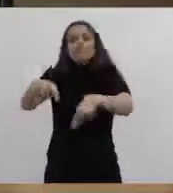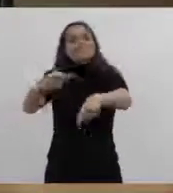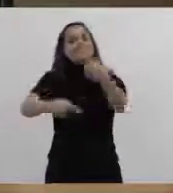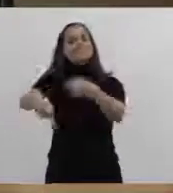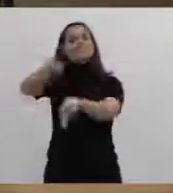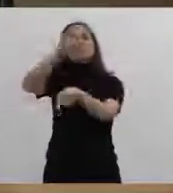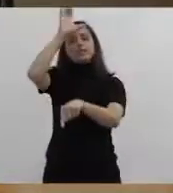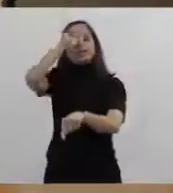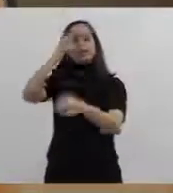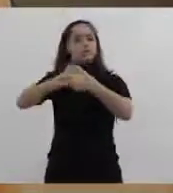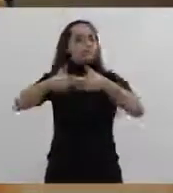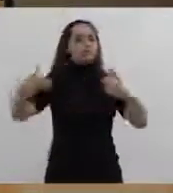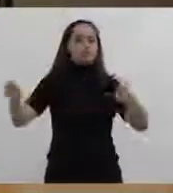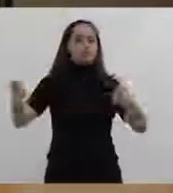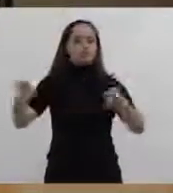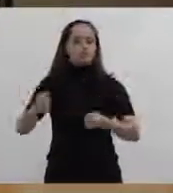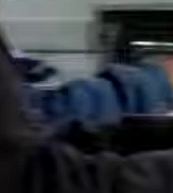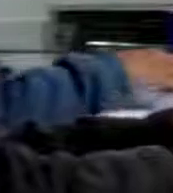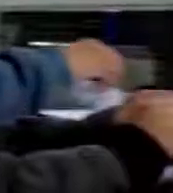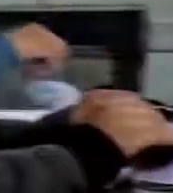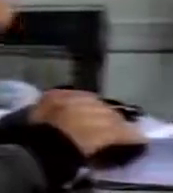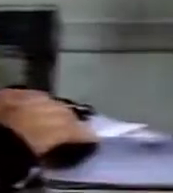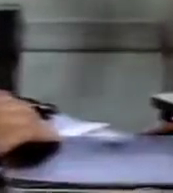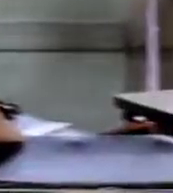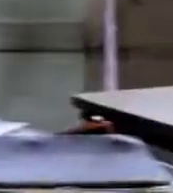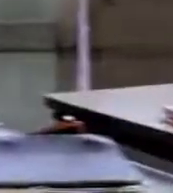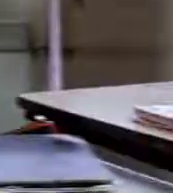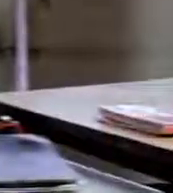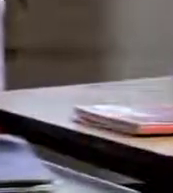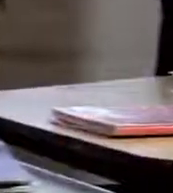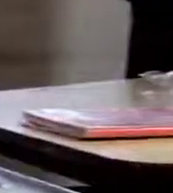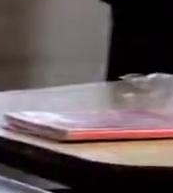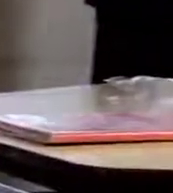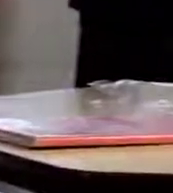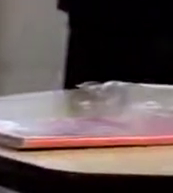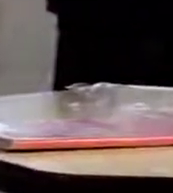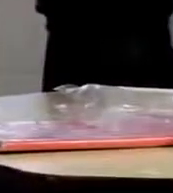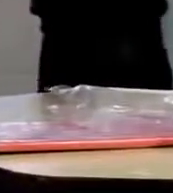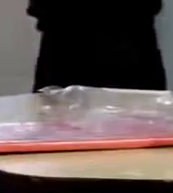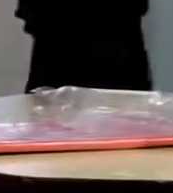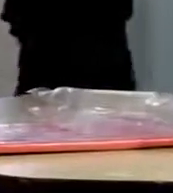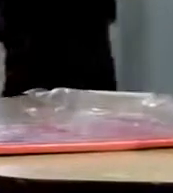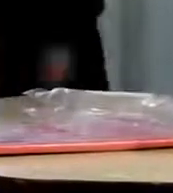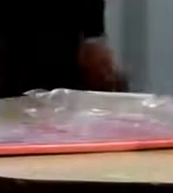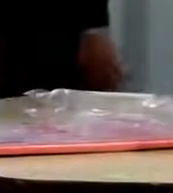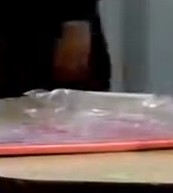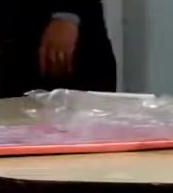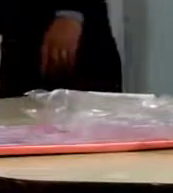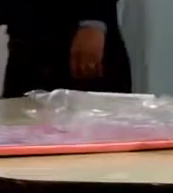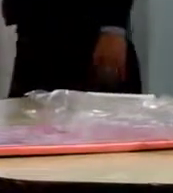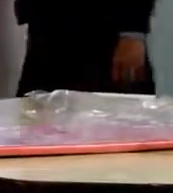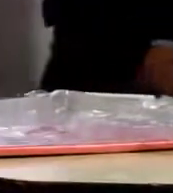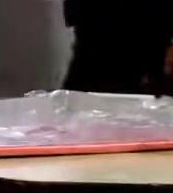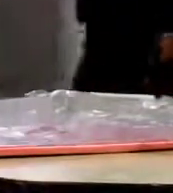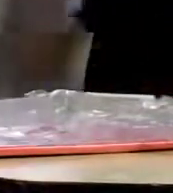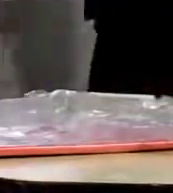educativo, como uma política educativa, tudo o que for preciso para que esse aluno aprenda tudo aquilo que ele possa aprender.